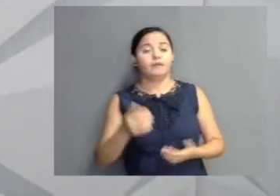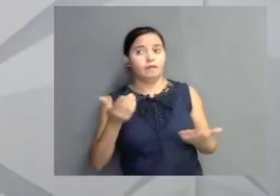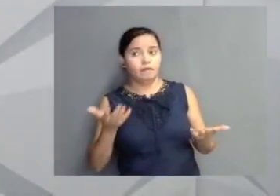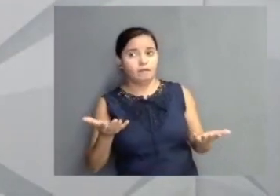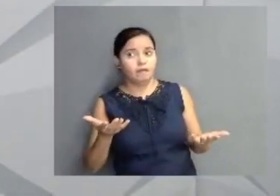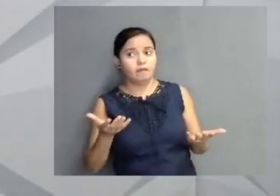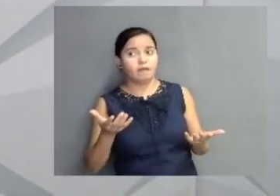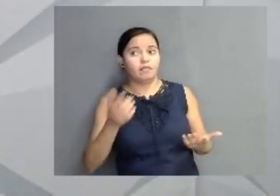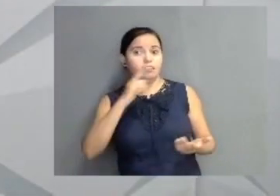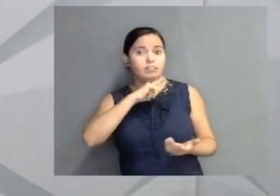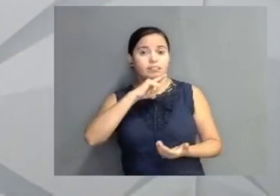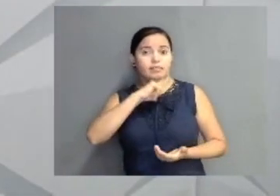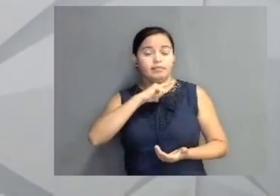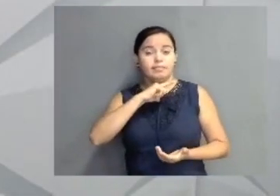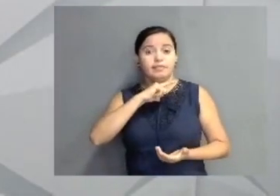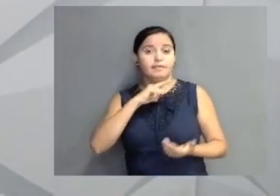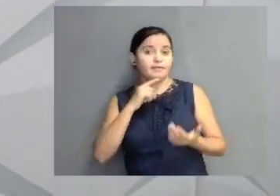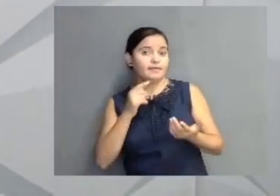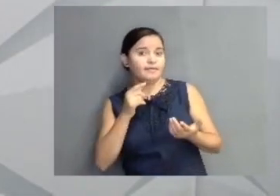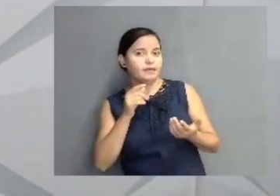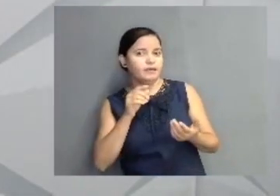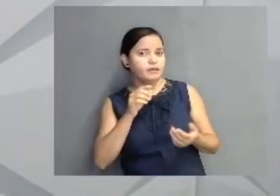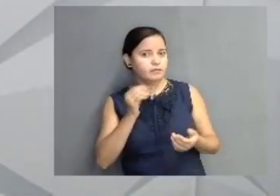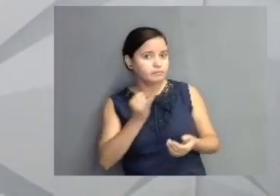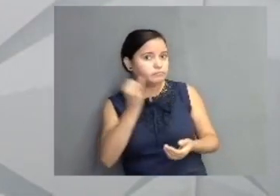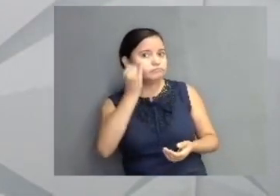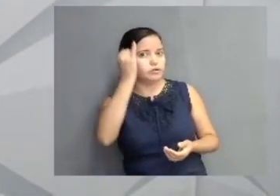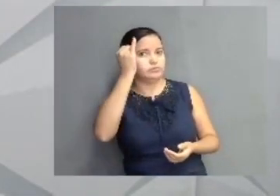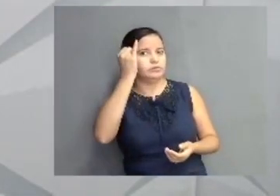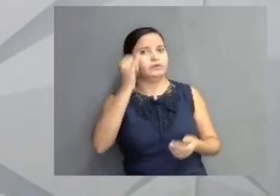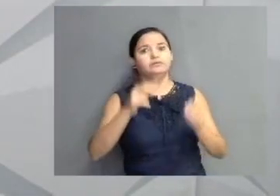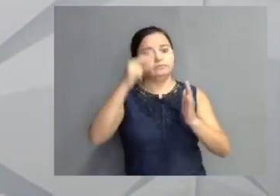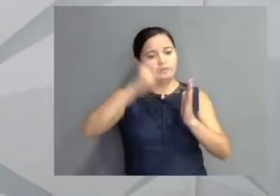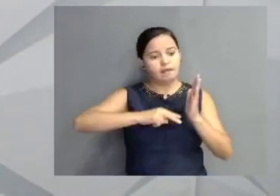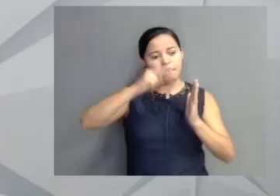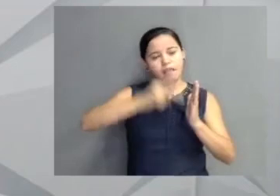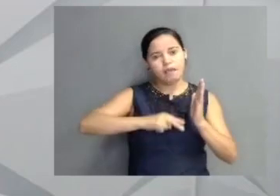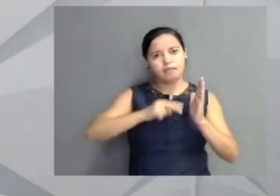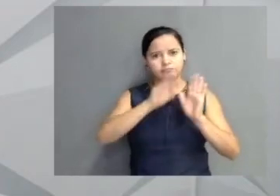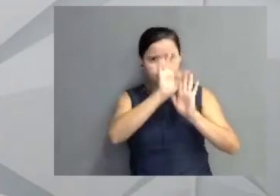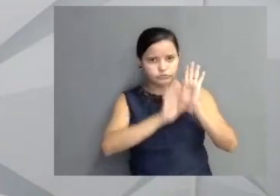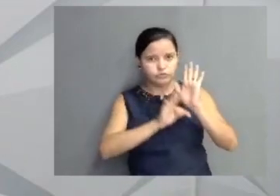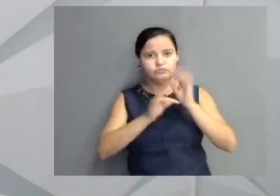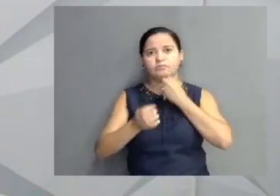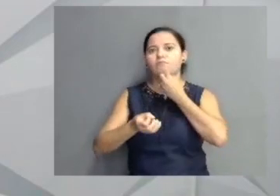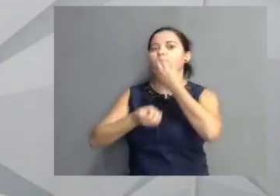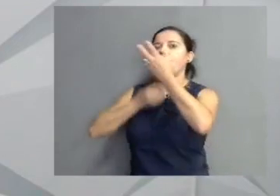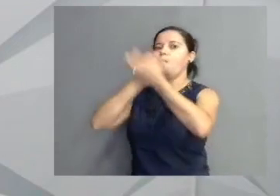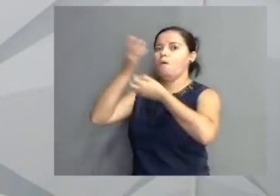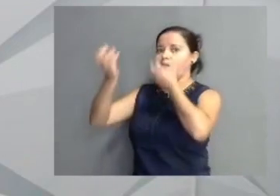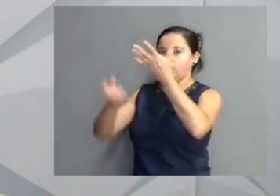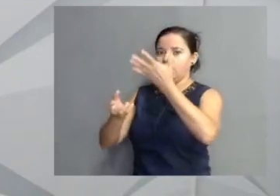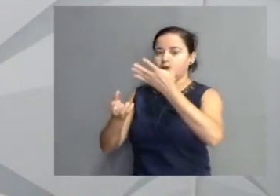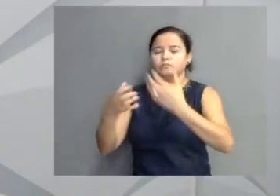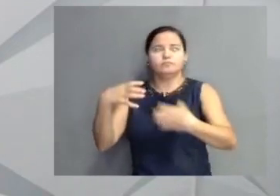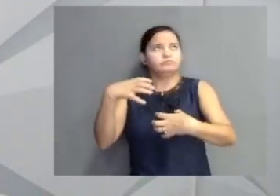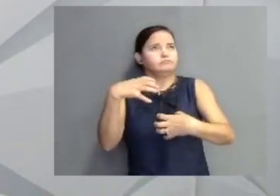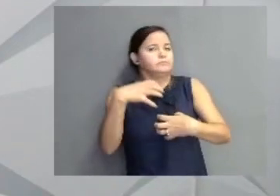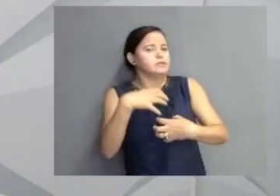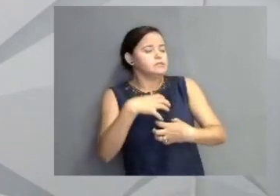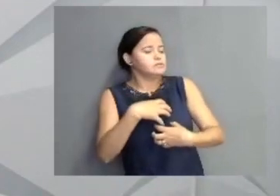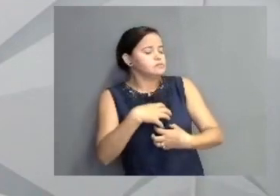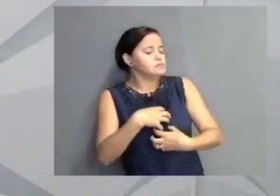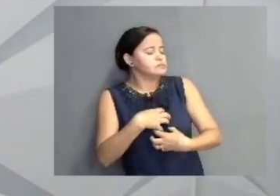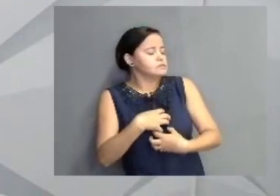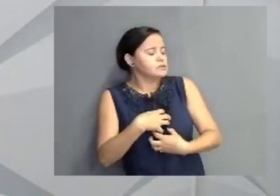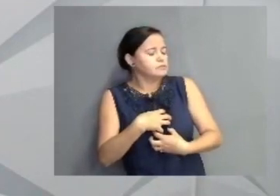só um pontinho para início. É importante, ao ler um texto poético, a gente prestar atenção com a entonação. O texto